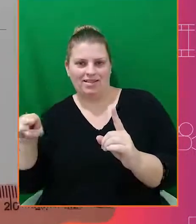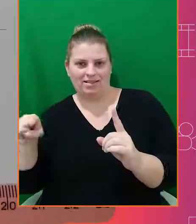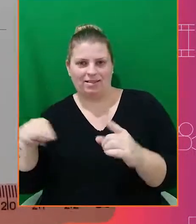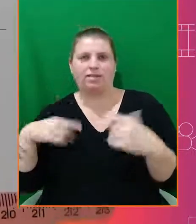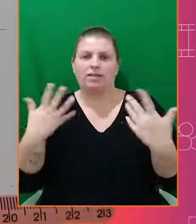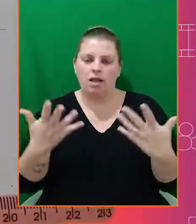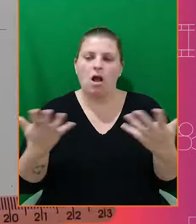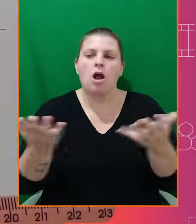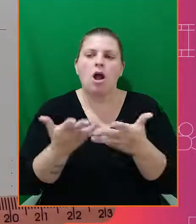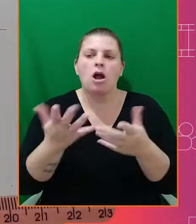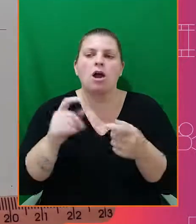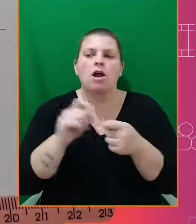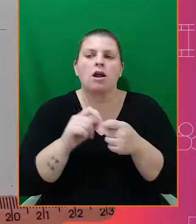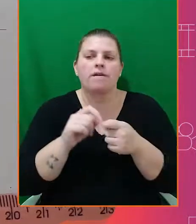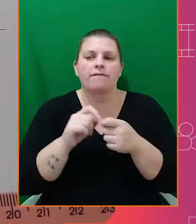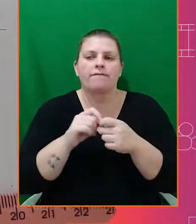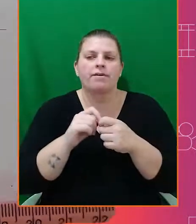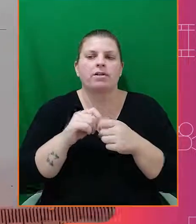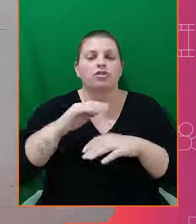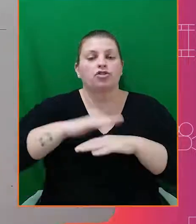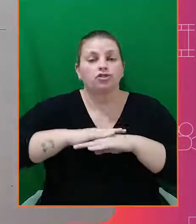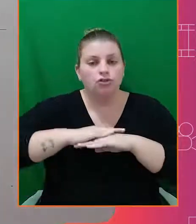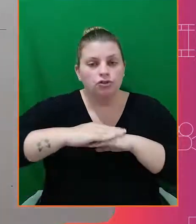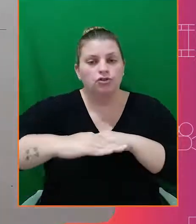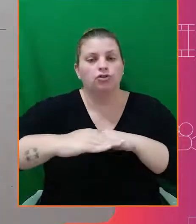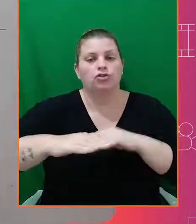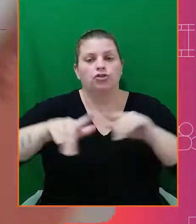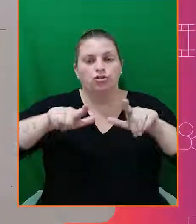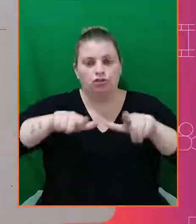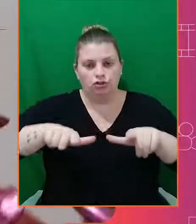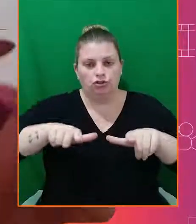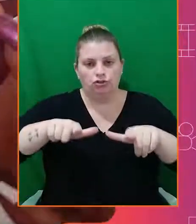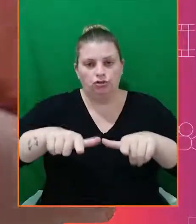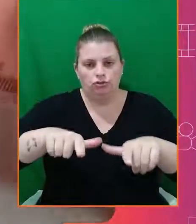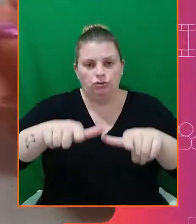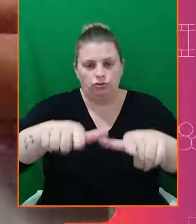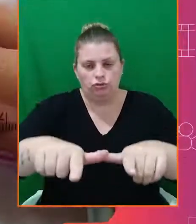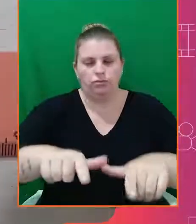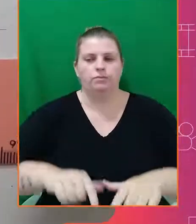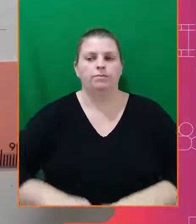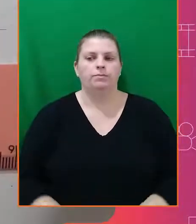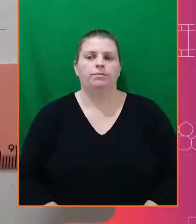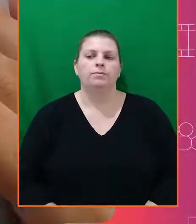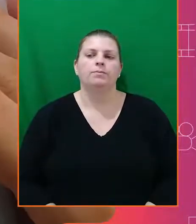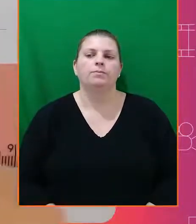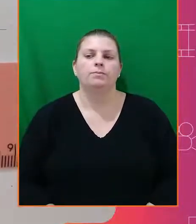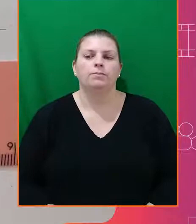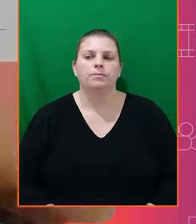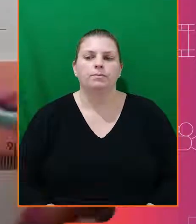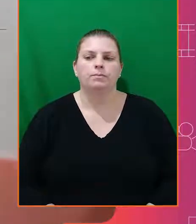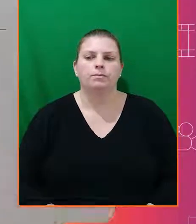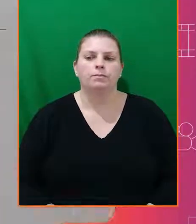vou traçar as linhas como se fosse a do piso agora, que vai dividir na horizontal.